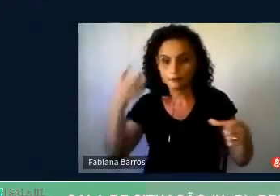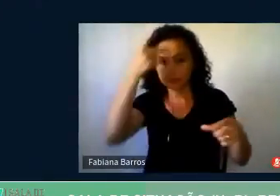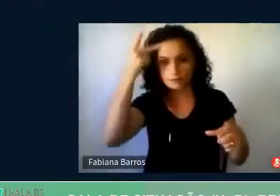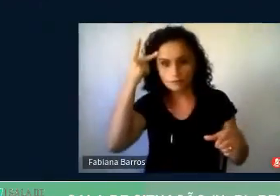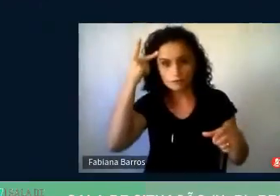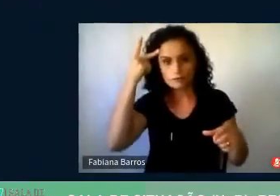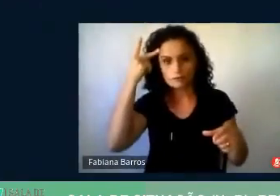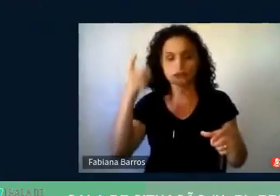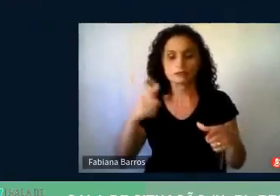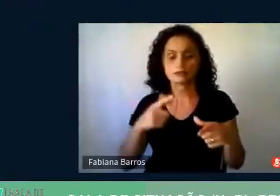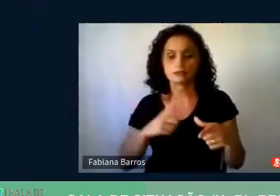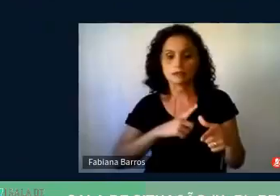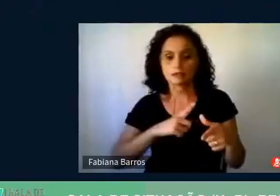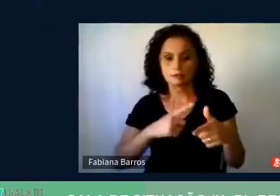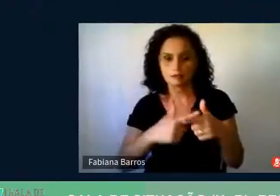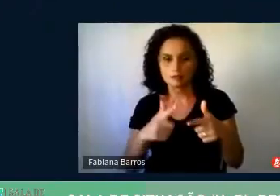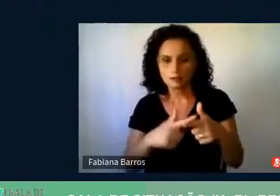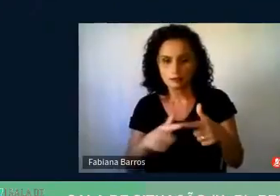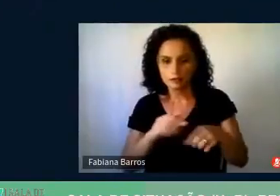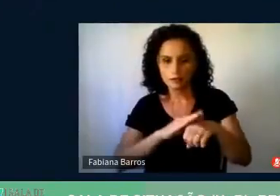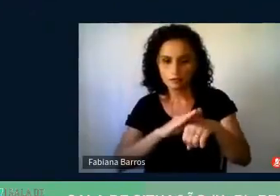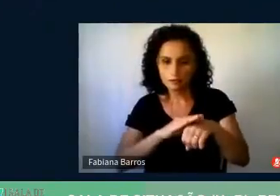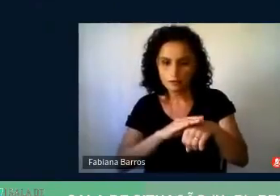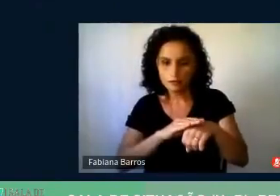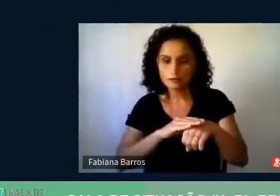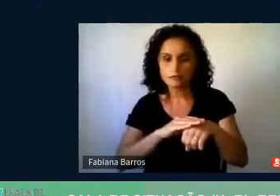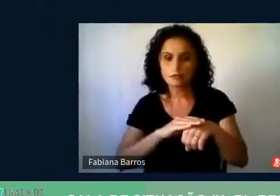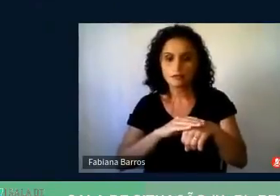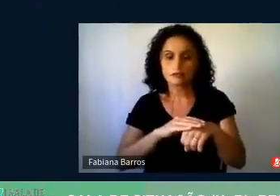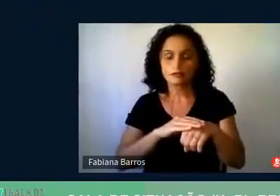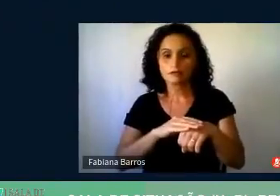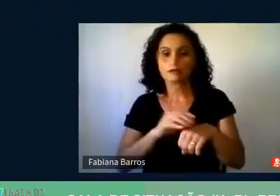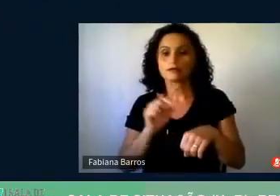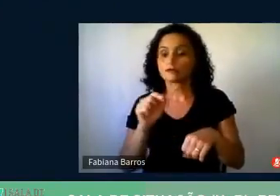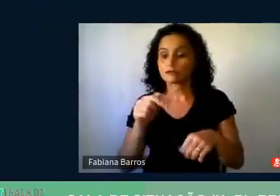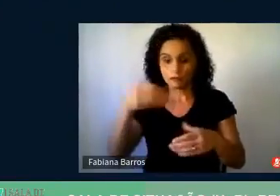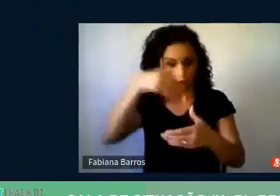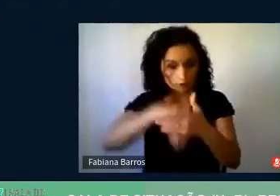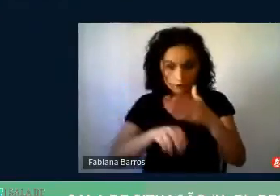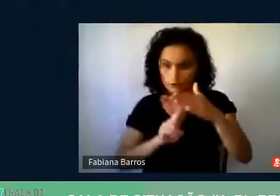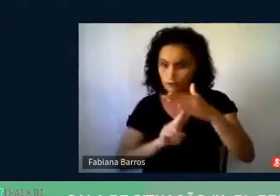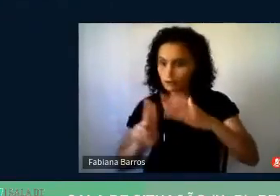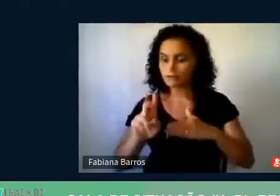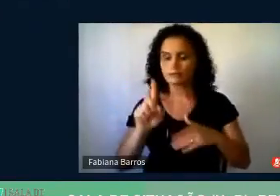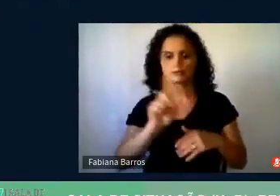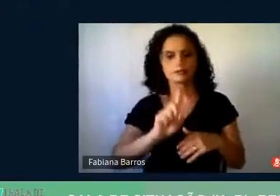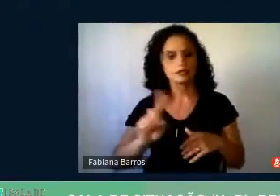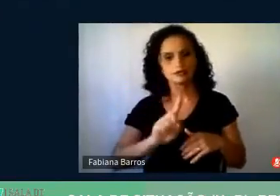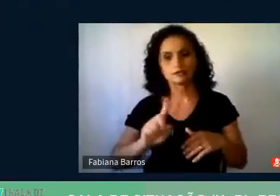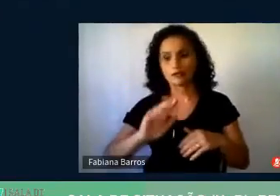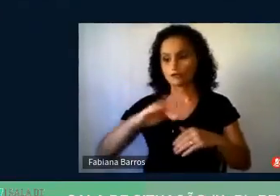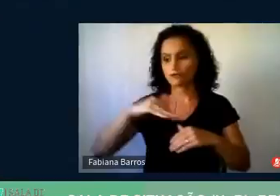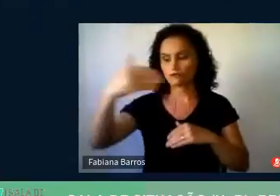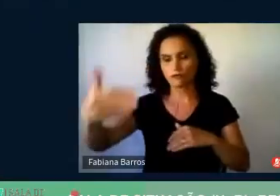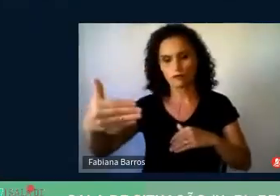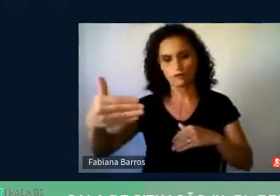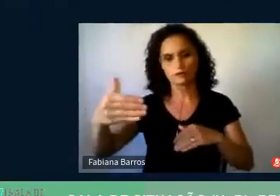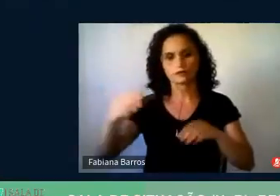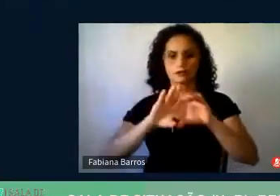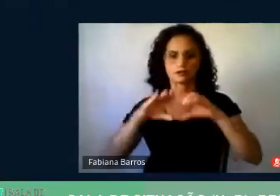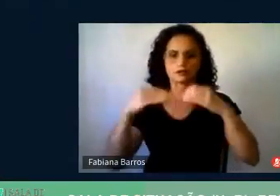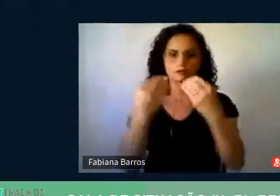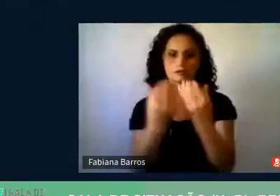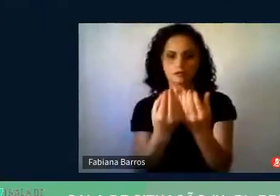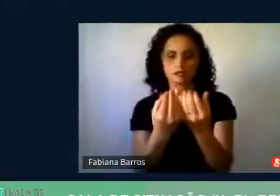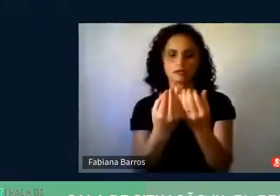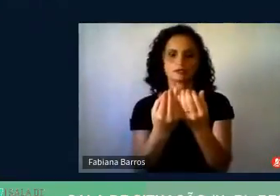trabalho. Mas também, por essa vigilância, que é possível detectar os casos rápido e evitar que eles transmitam a doença dentro desse ambiente